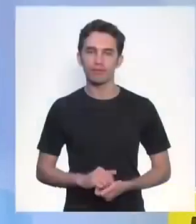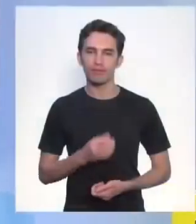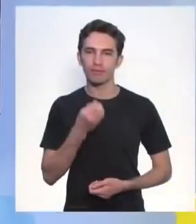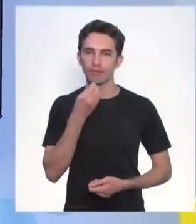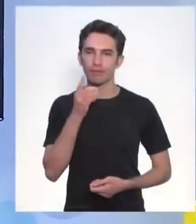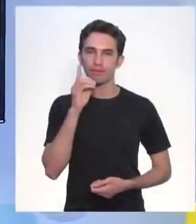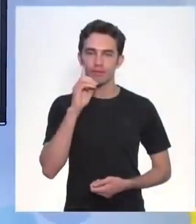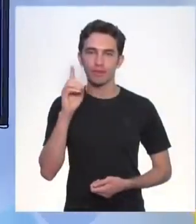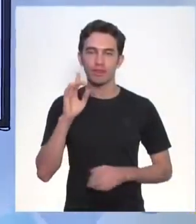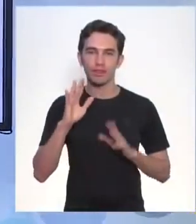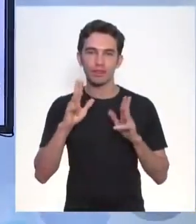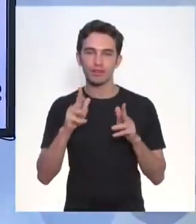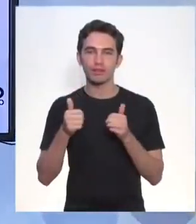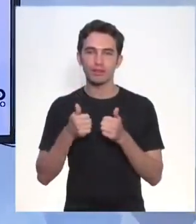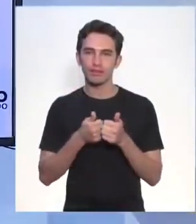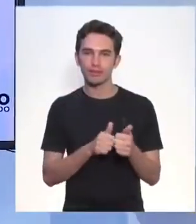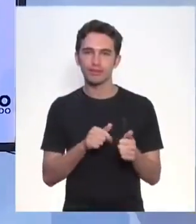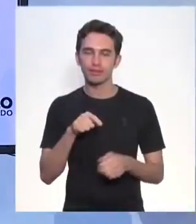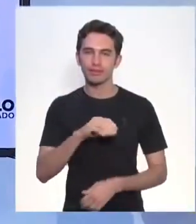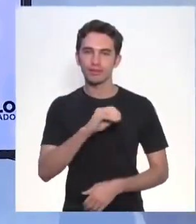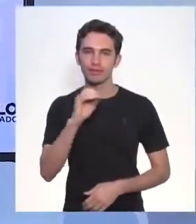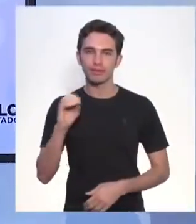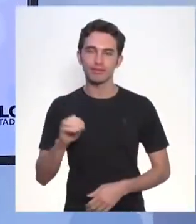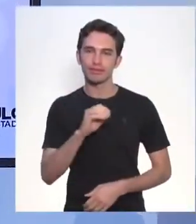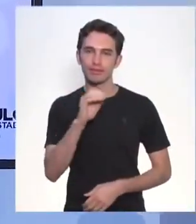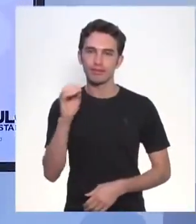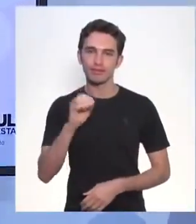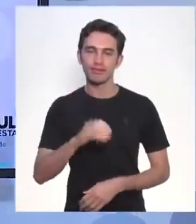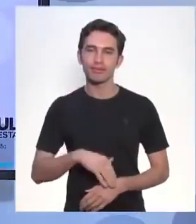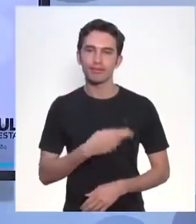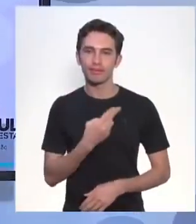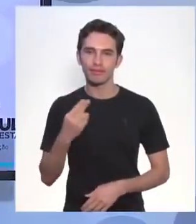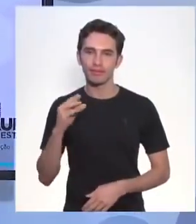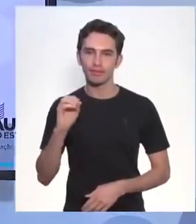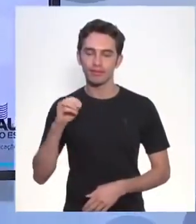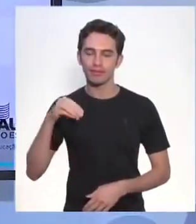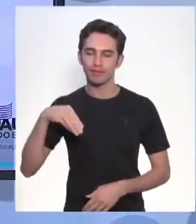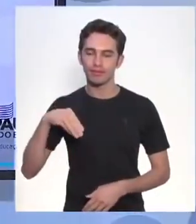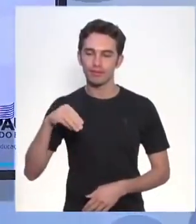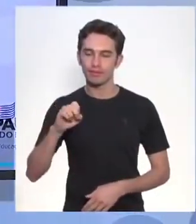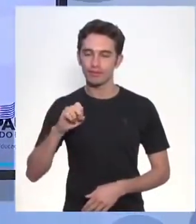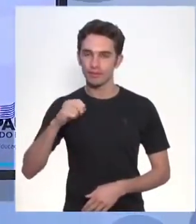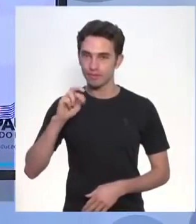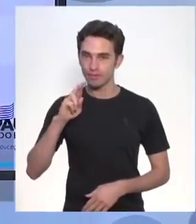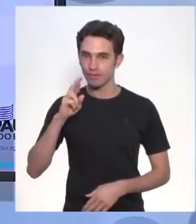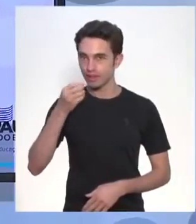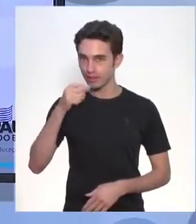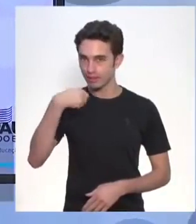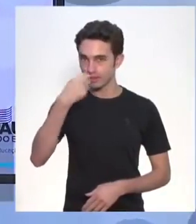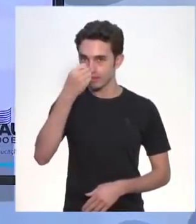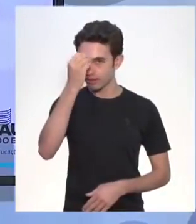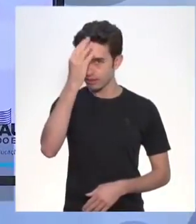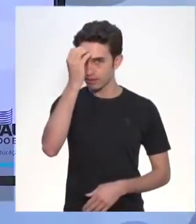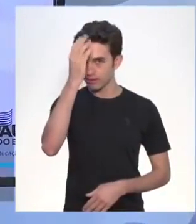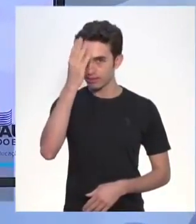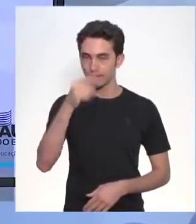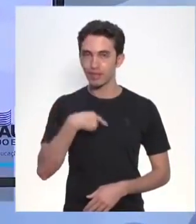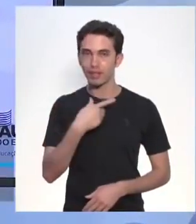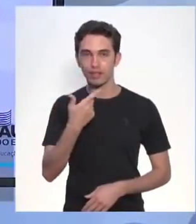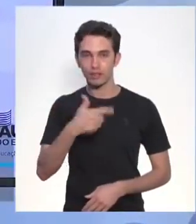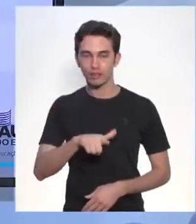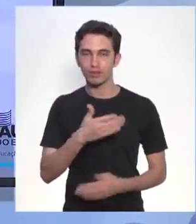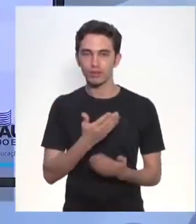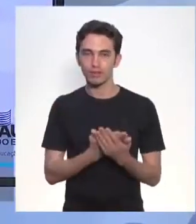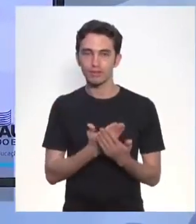Muito bom dia a todos que nos acompanham aqui pelo Centro de Mídias da Educação de São Paulo. Eu sou o professor Osmar, vou conduzir mais uma aula de matemática aqui para o 8º ano do